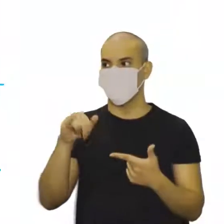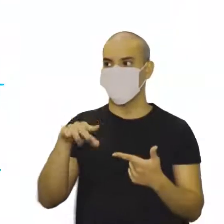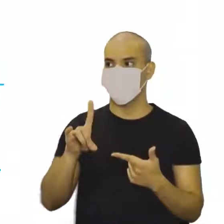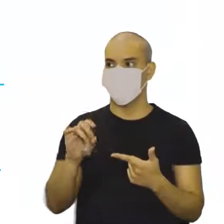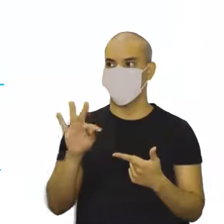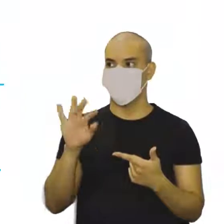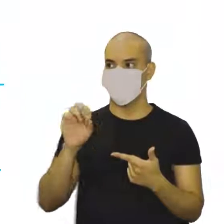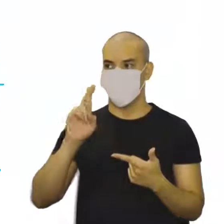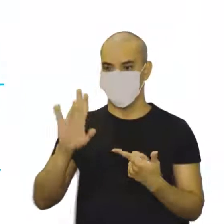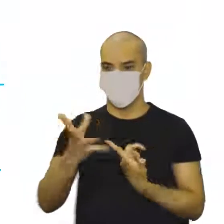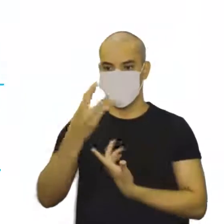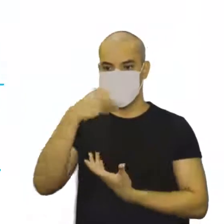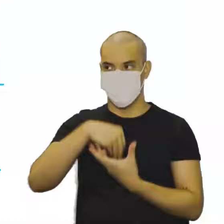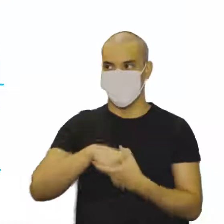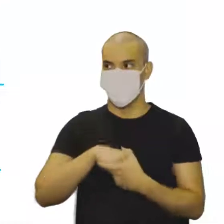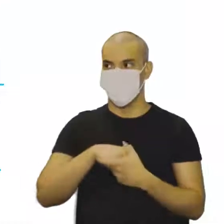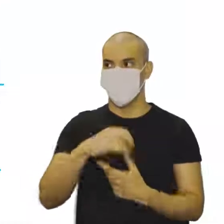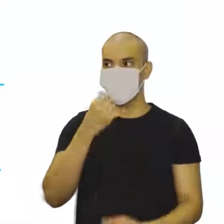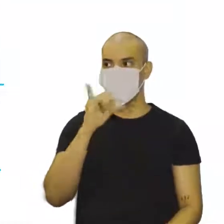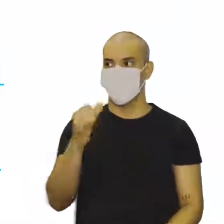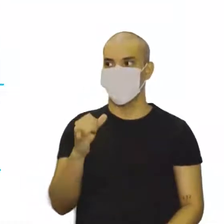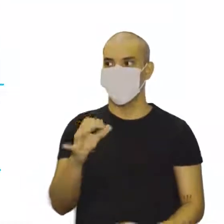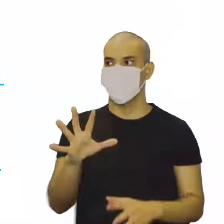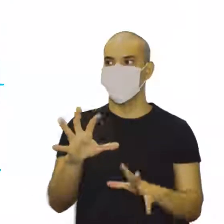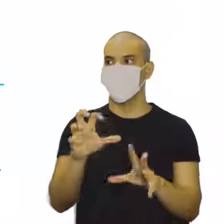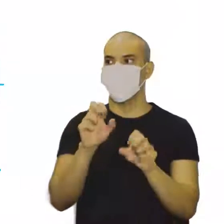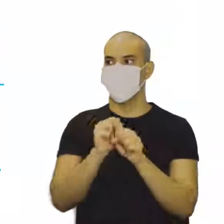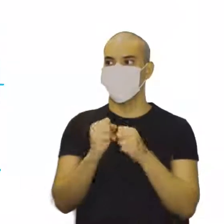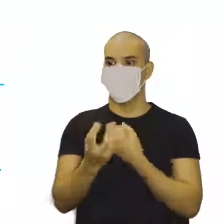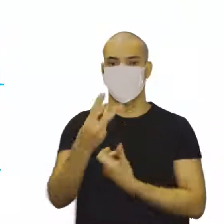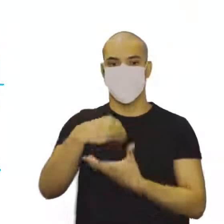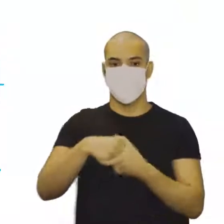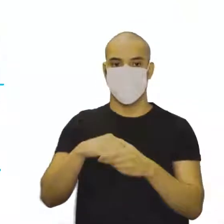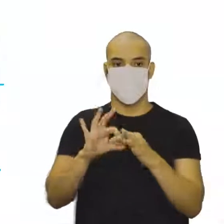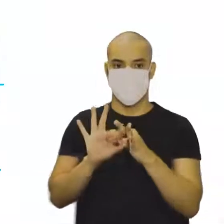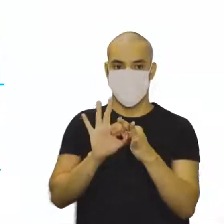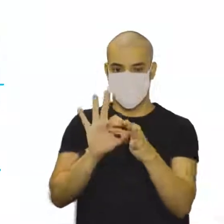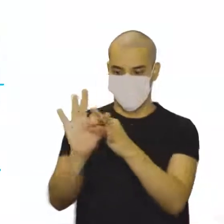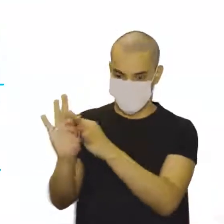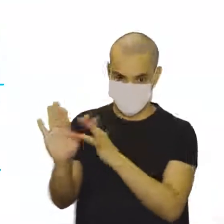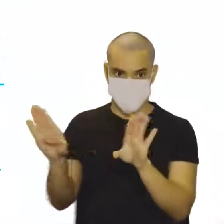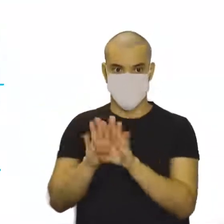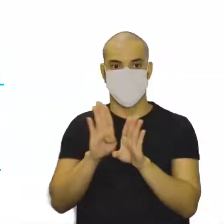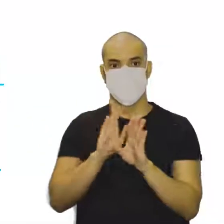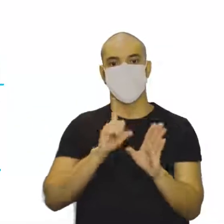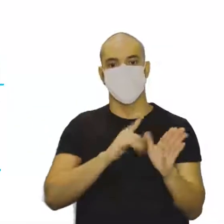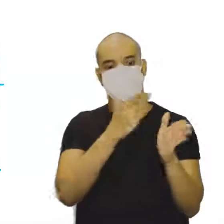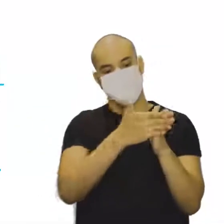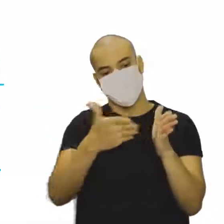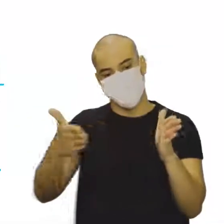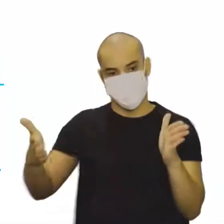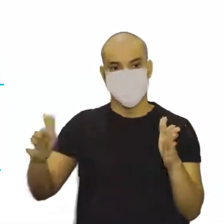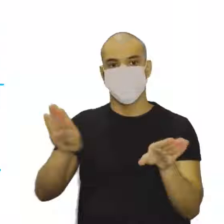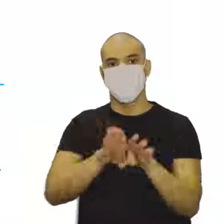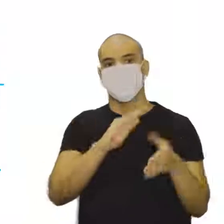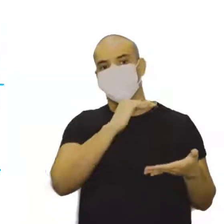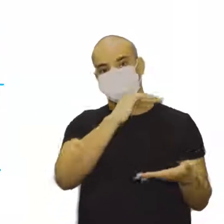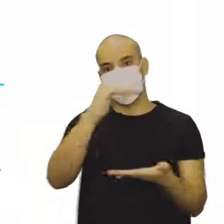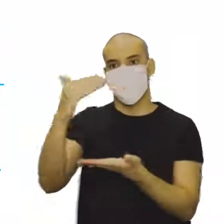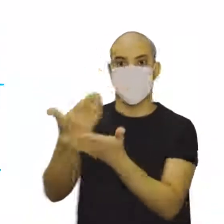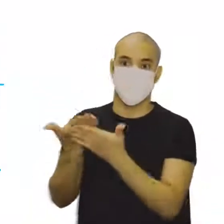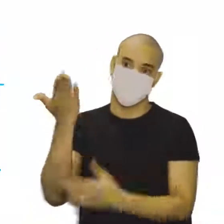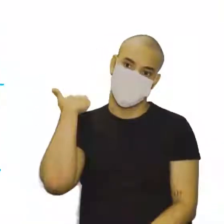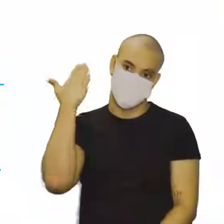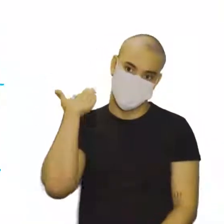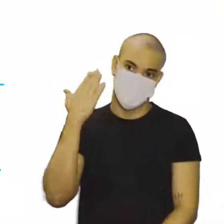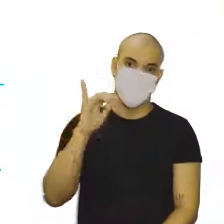dois, armazenar energia. Capacitor, você pode fazer a associação dele lá em série, em paralelo, como nós vimos na aula passada.